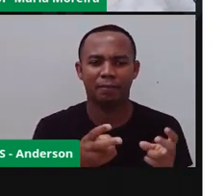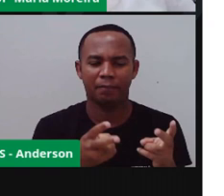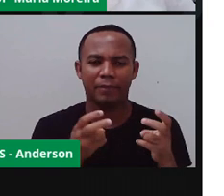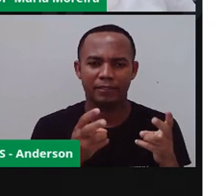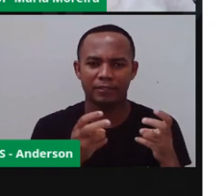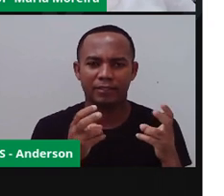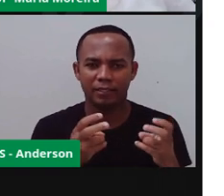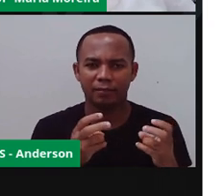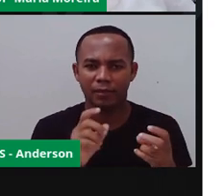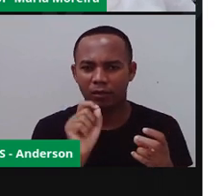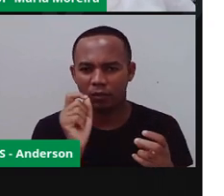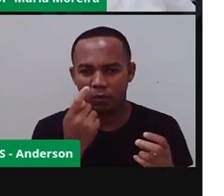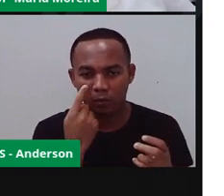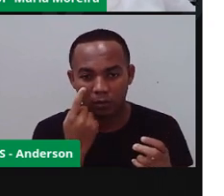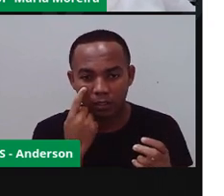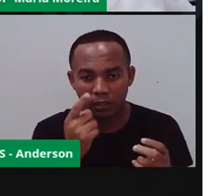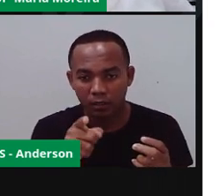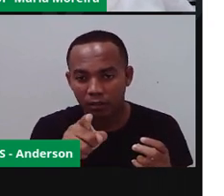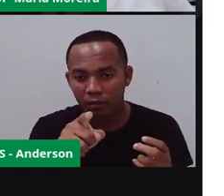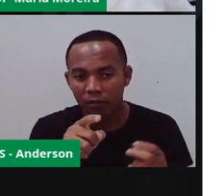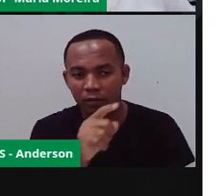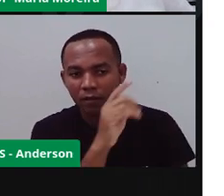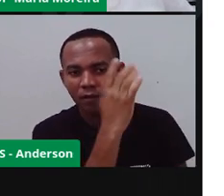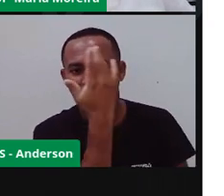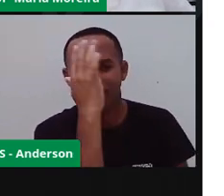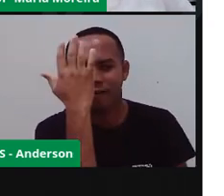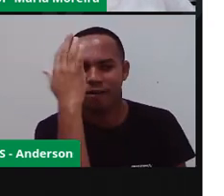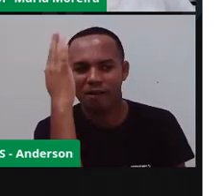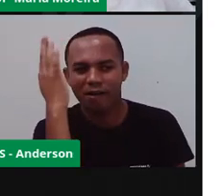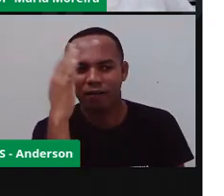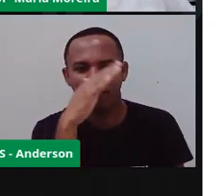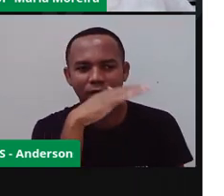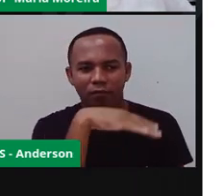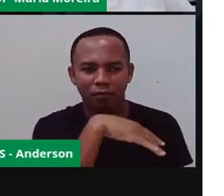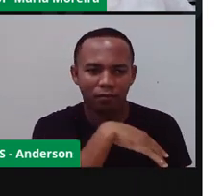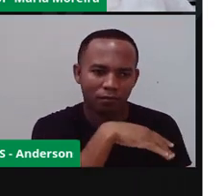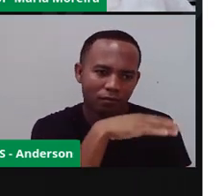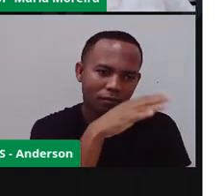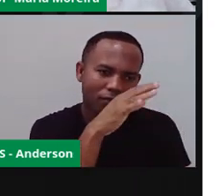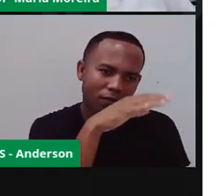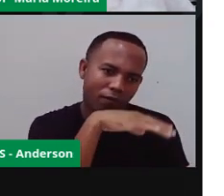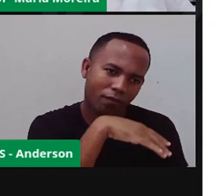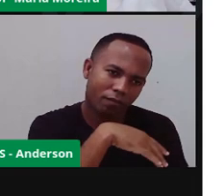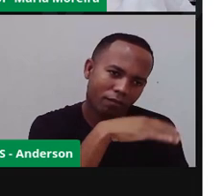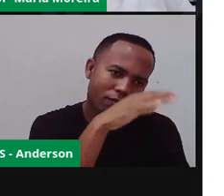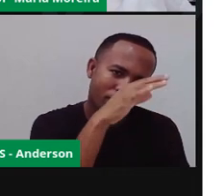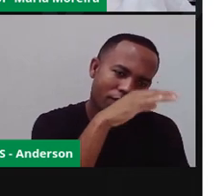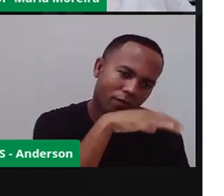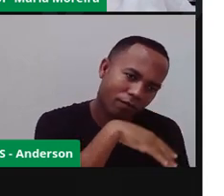percebam que aqui no cantinho, ó, tem uma plantinha. E essa plantinha, ela está o quê?